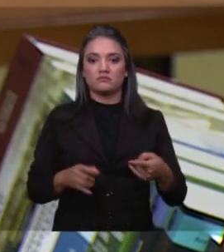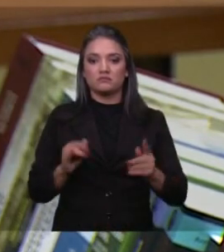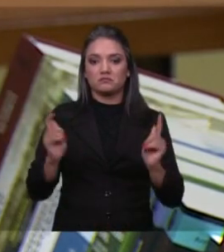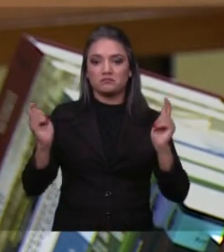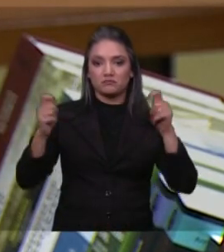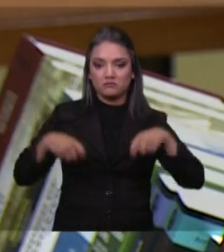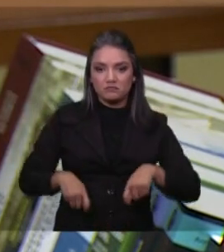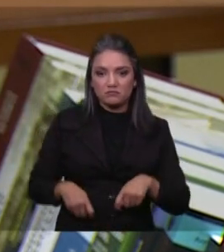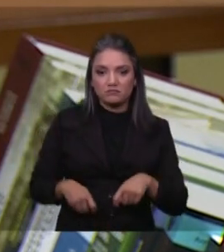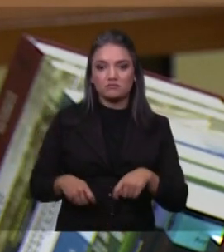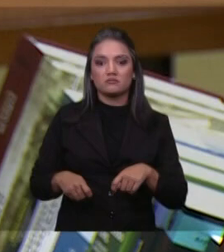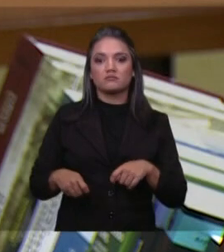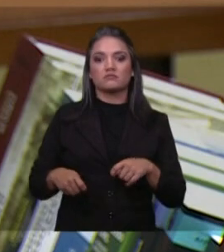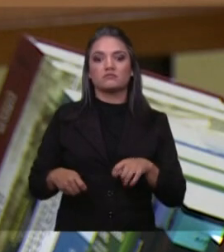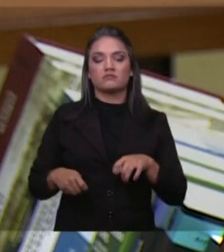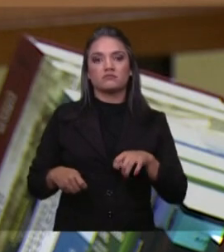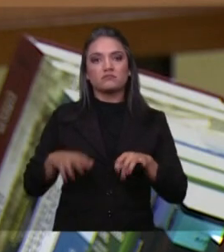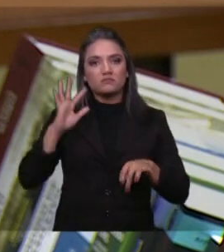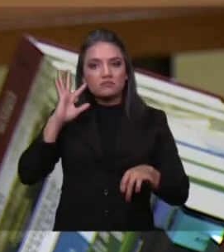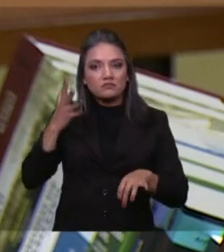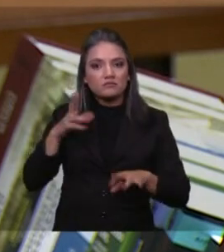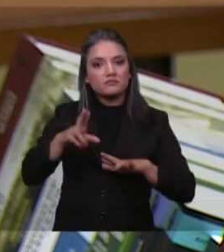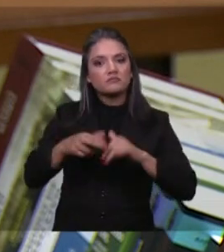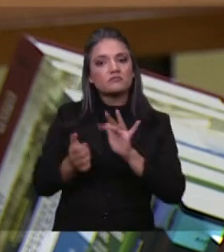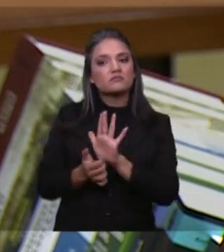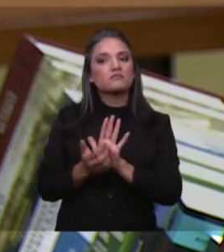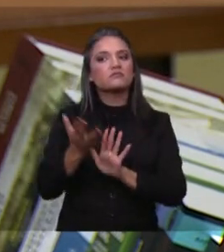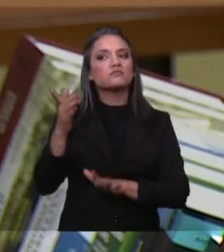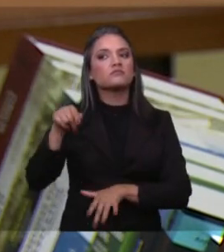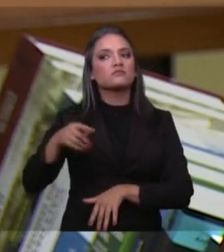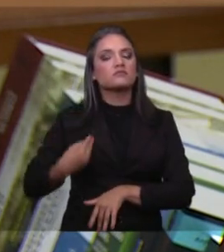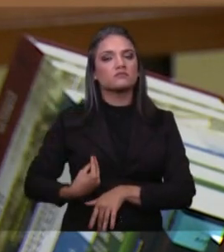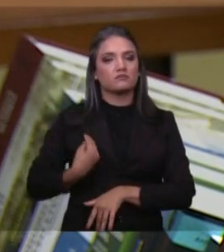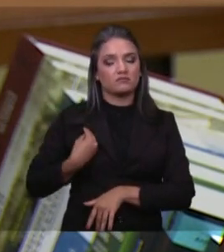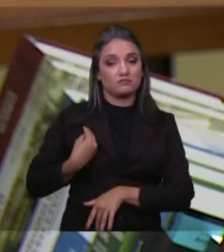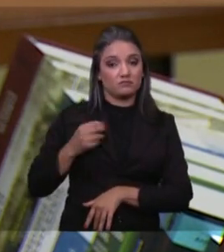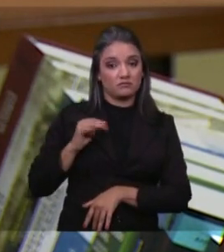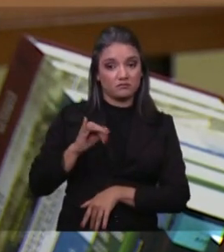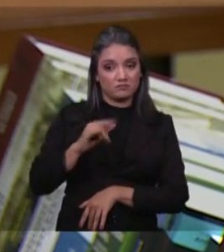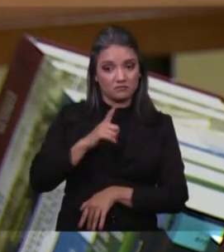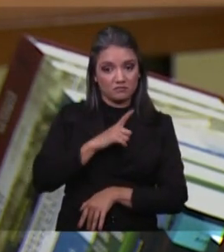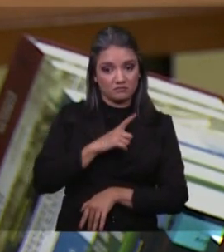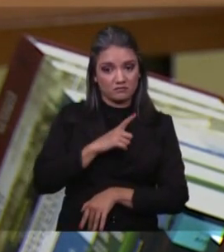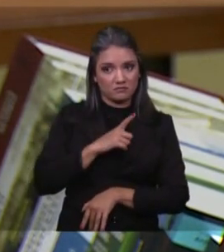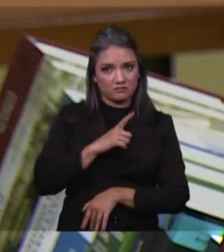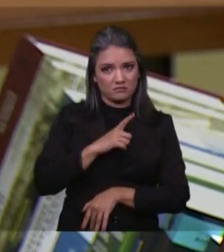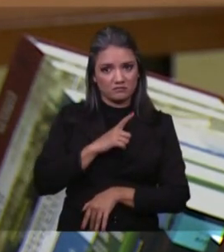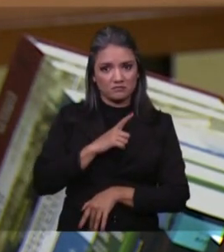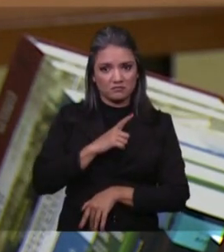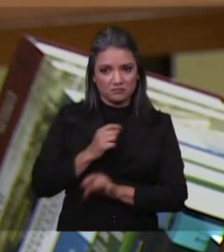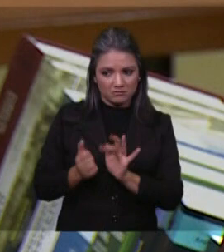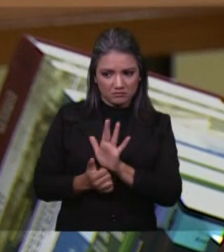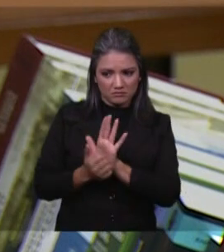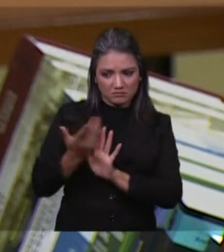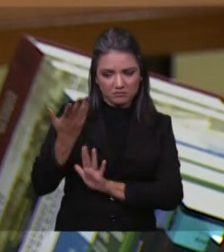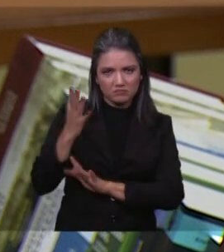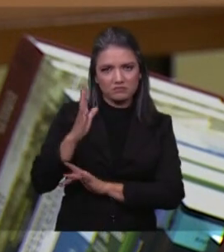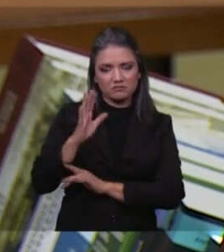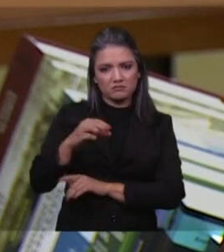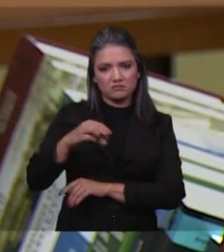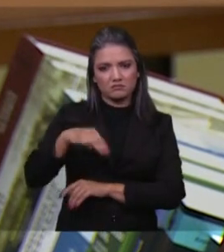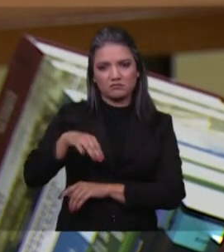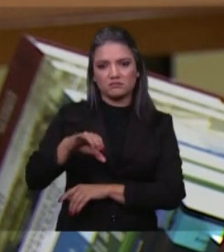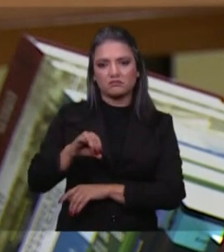esse quórum. Ou seja, se esse quórum da modulação seria também